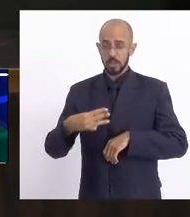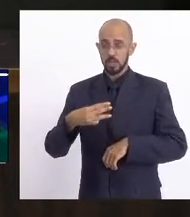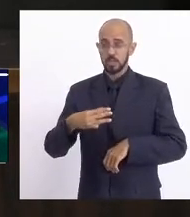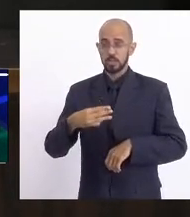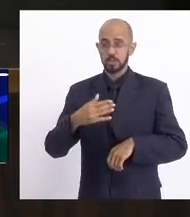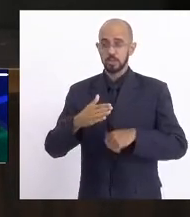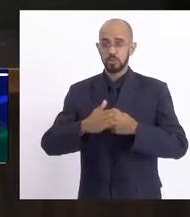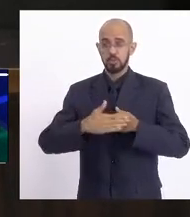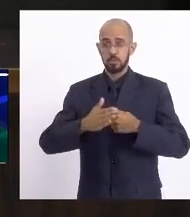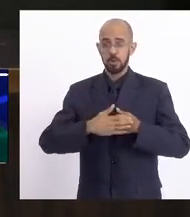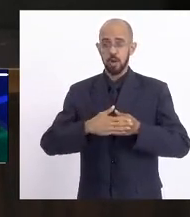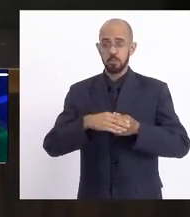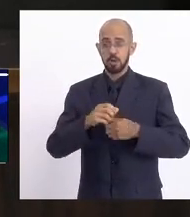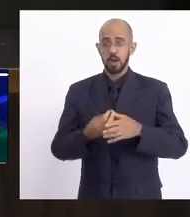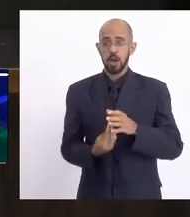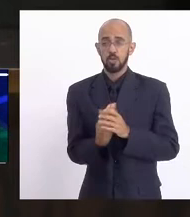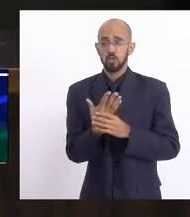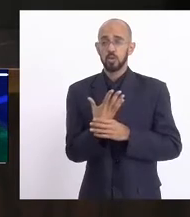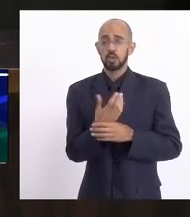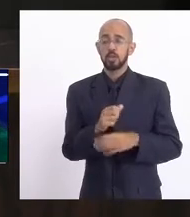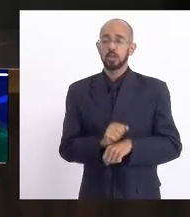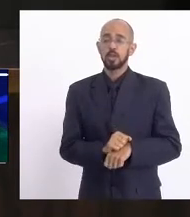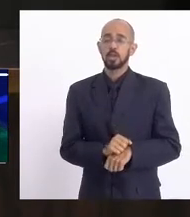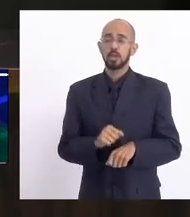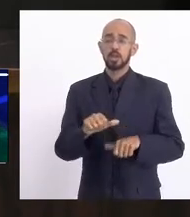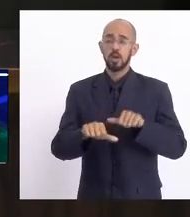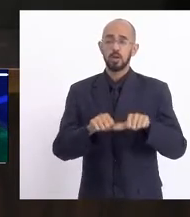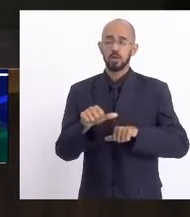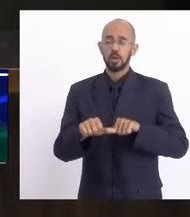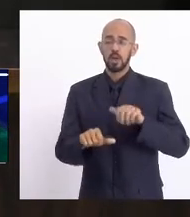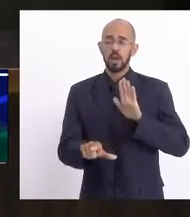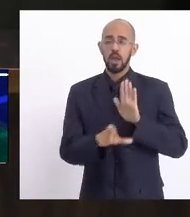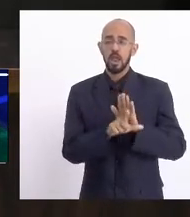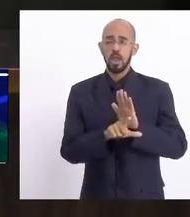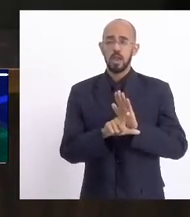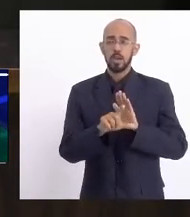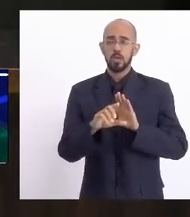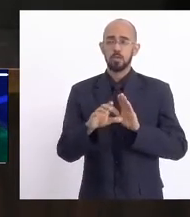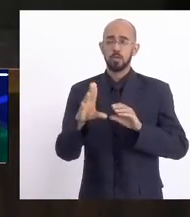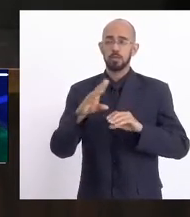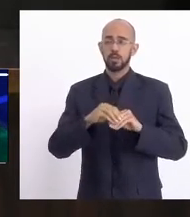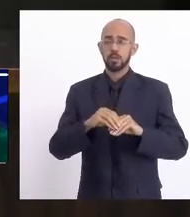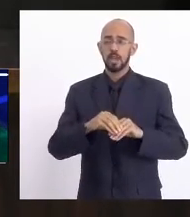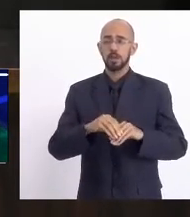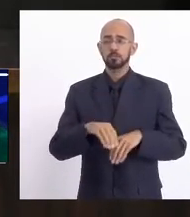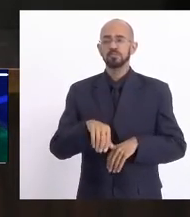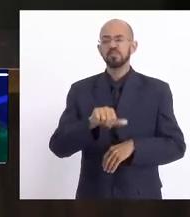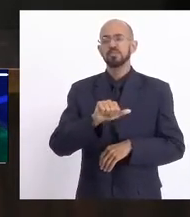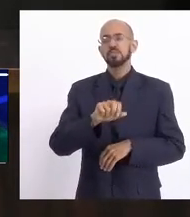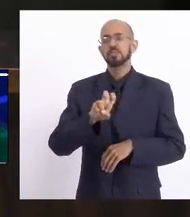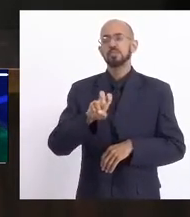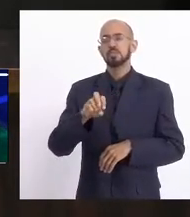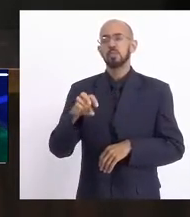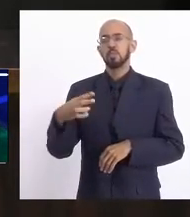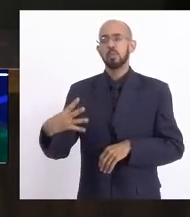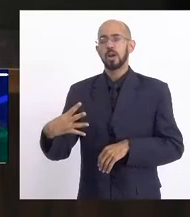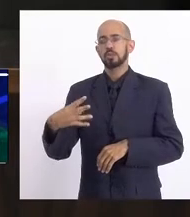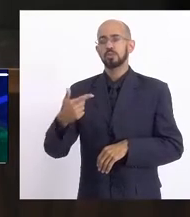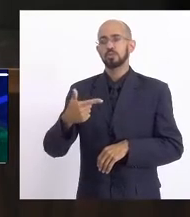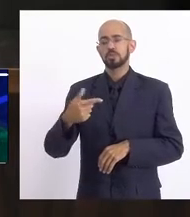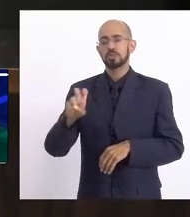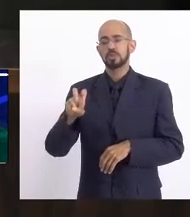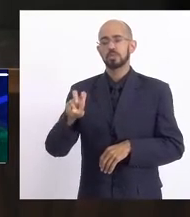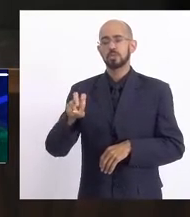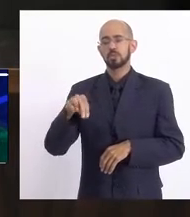Siciliano, que altera a lei complementar 132 de 25 de novembro de 2009 e a lei complementar 154 de 25 de novembro de